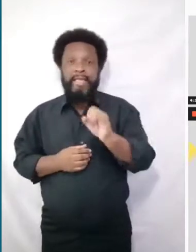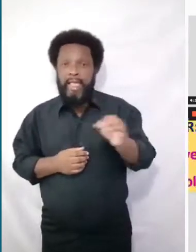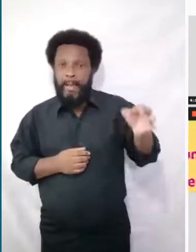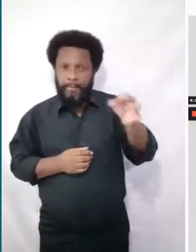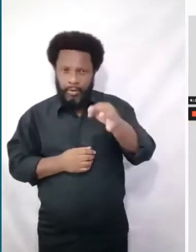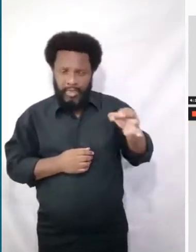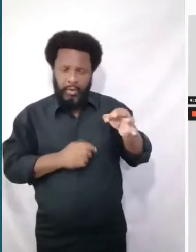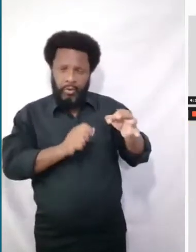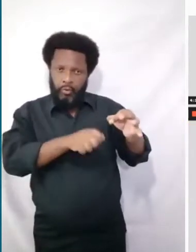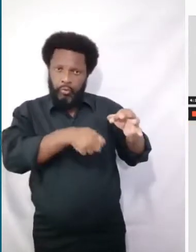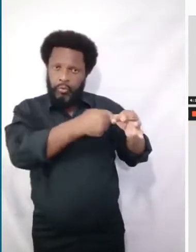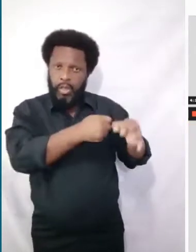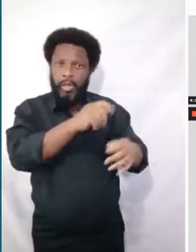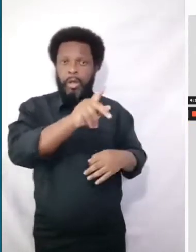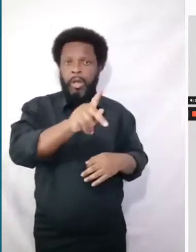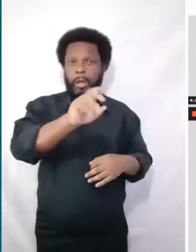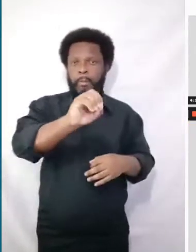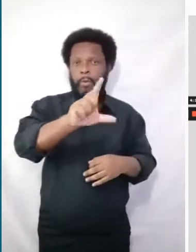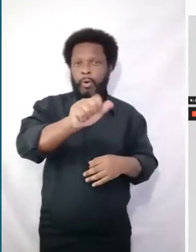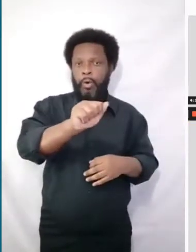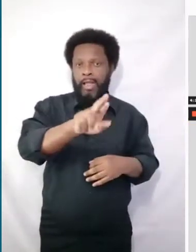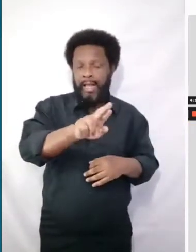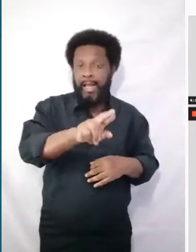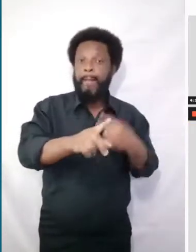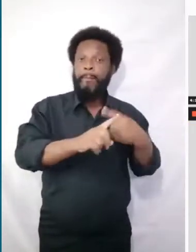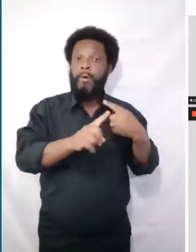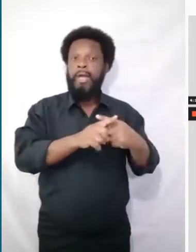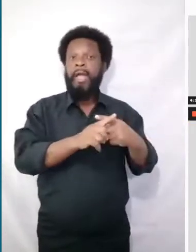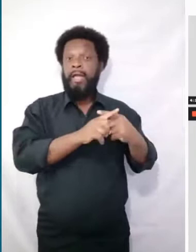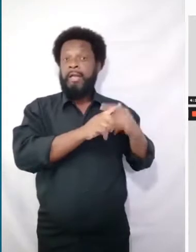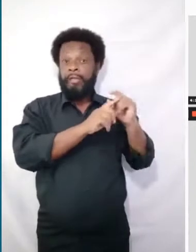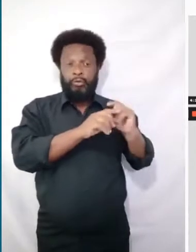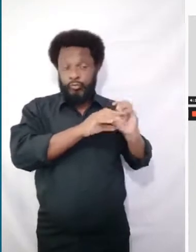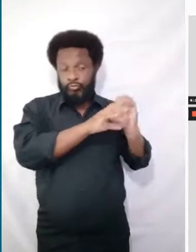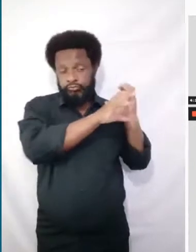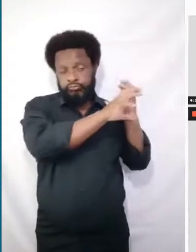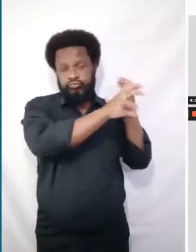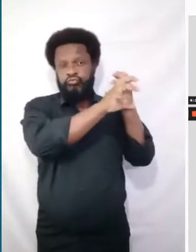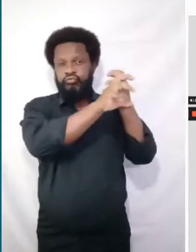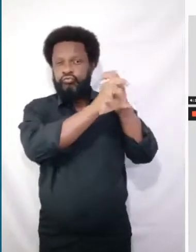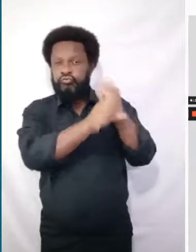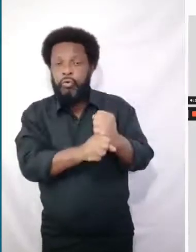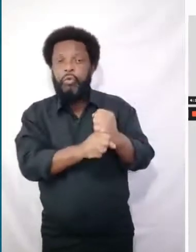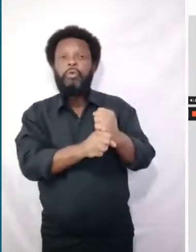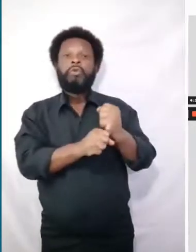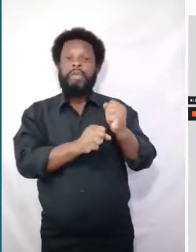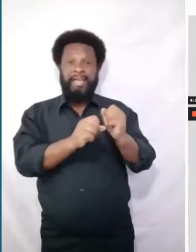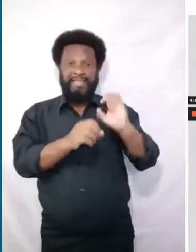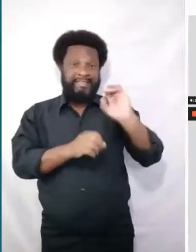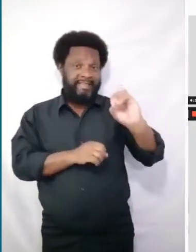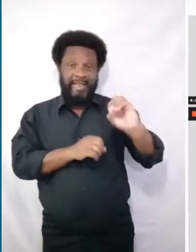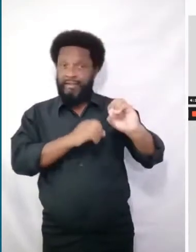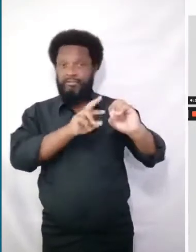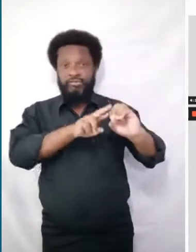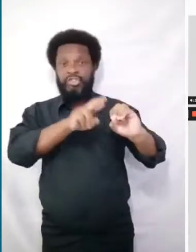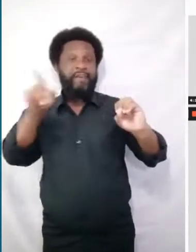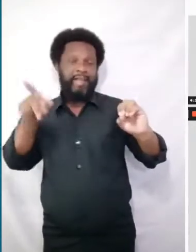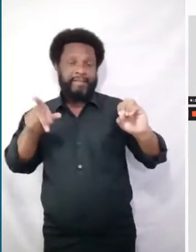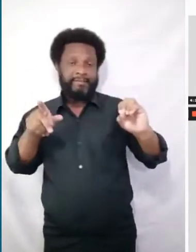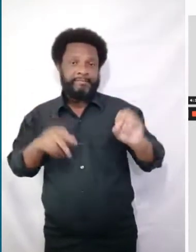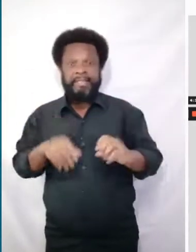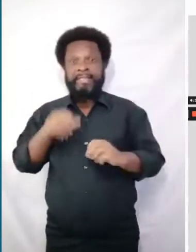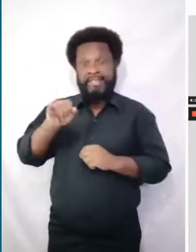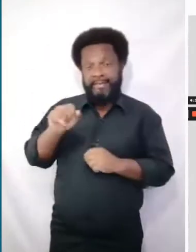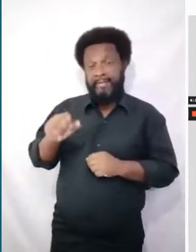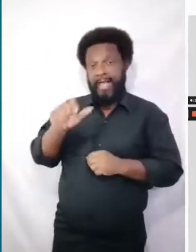vetorial. Bem, se a molécula for polar, né, é porque a soma desses vetores momento dipolo, que vai dar o momento dipolo resultante,